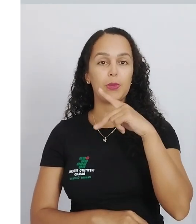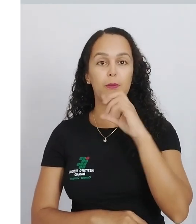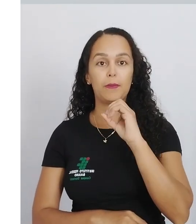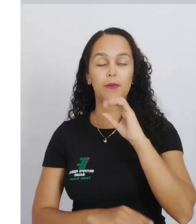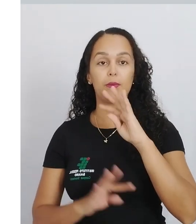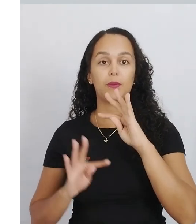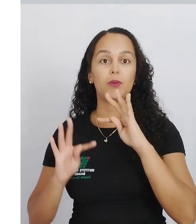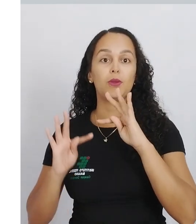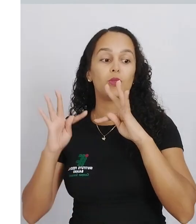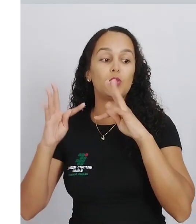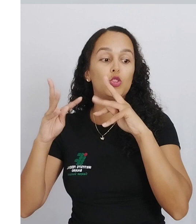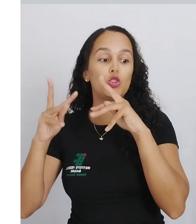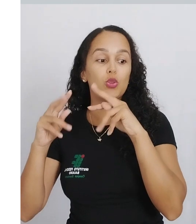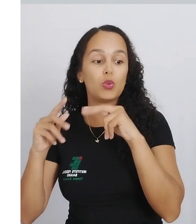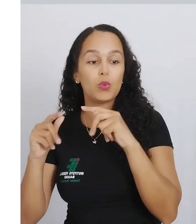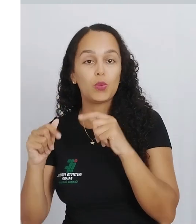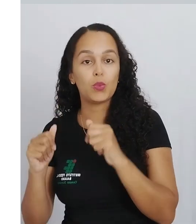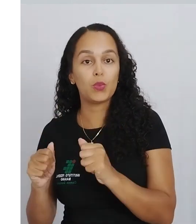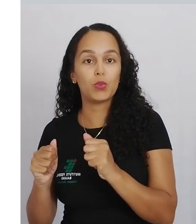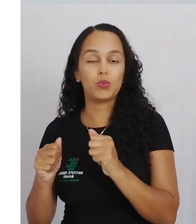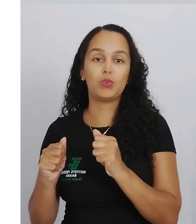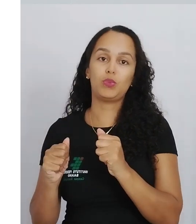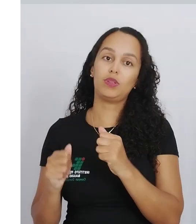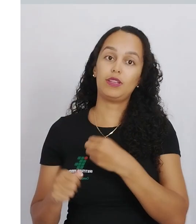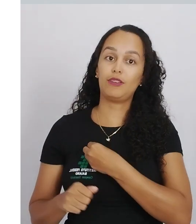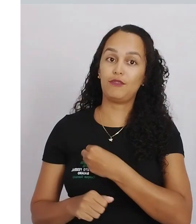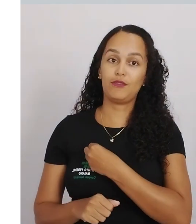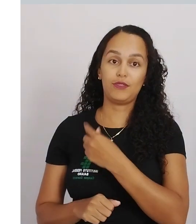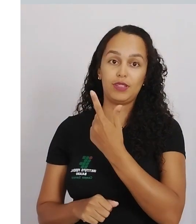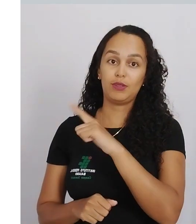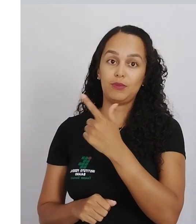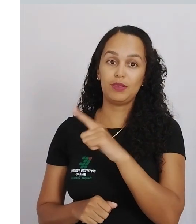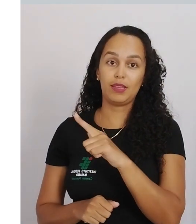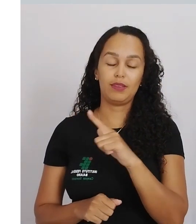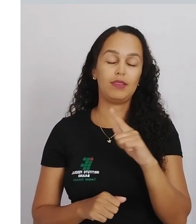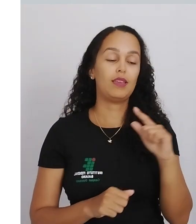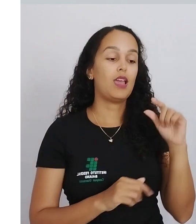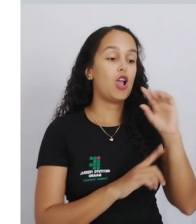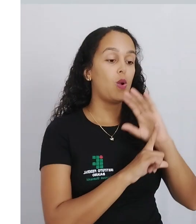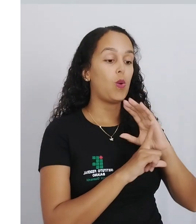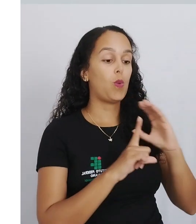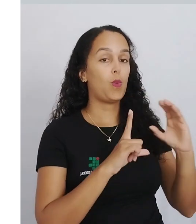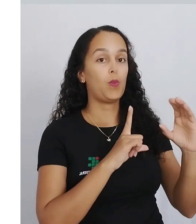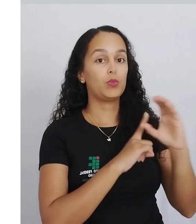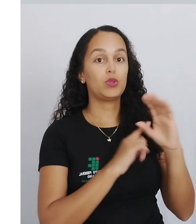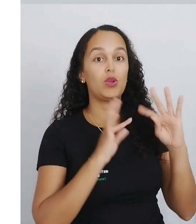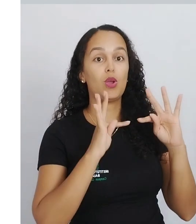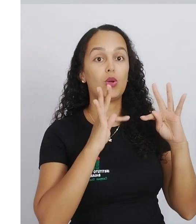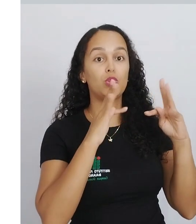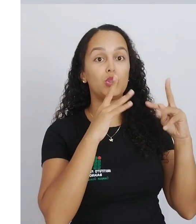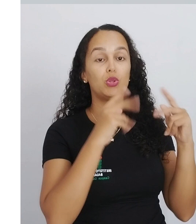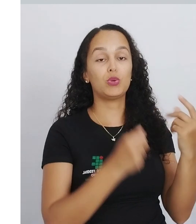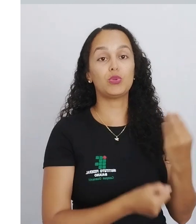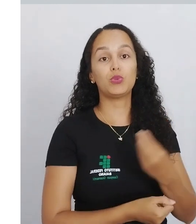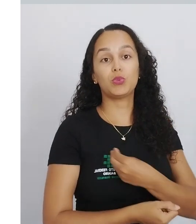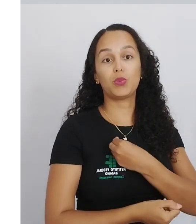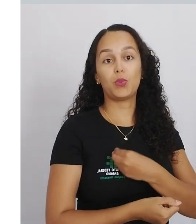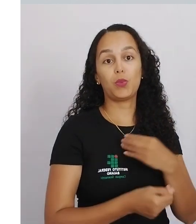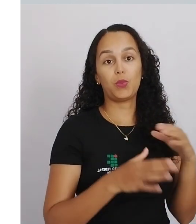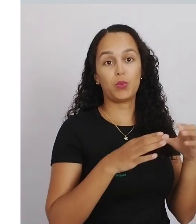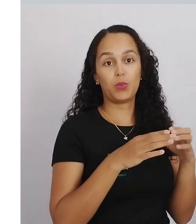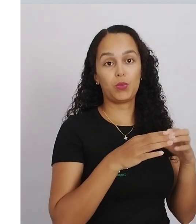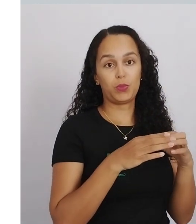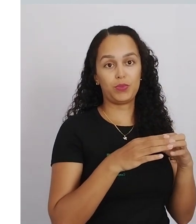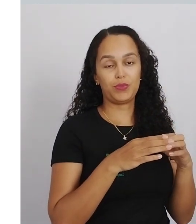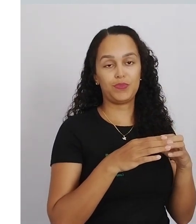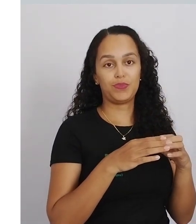os seres vivos que estão ali presentes. A comunidade, né? Então, é quando você não pensa mais no